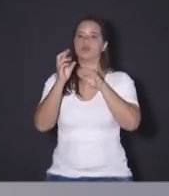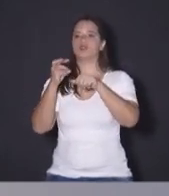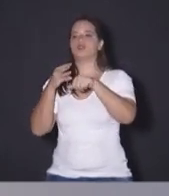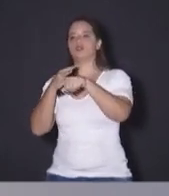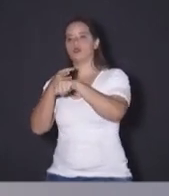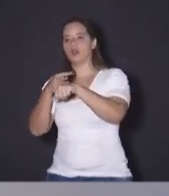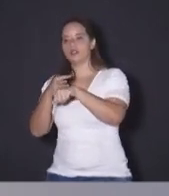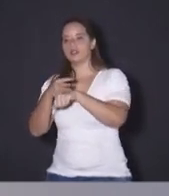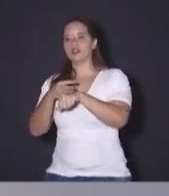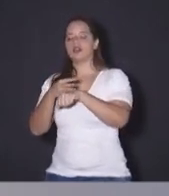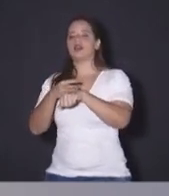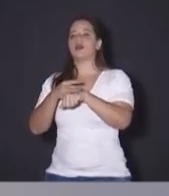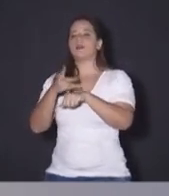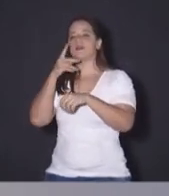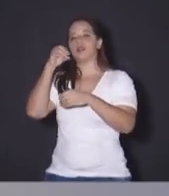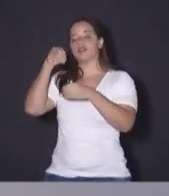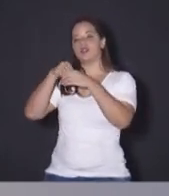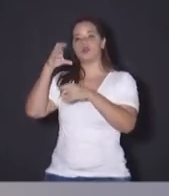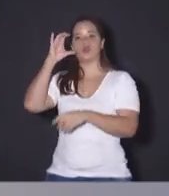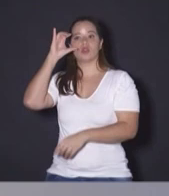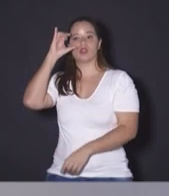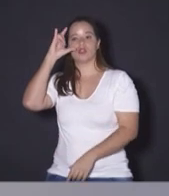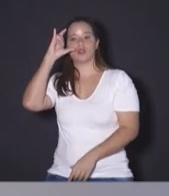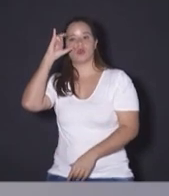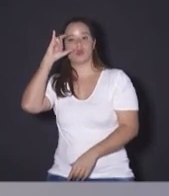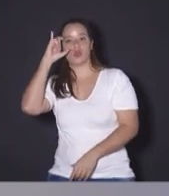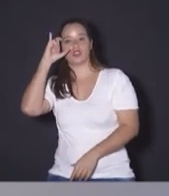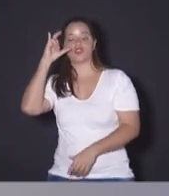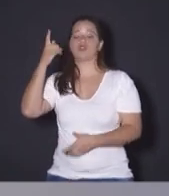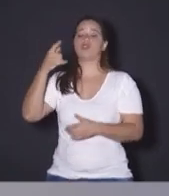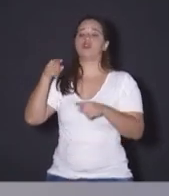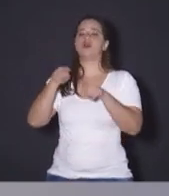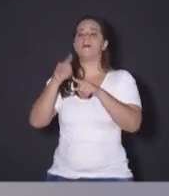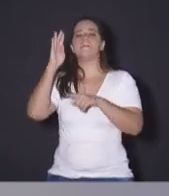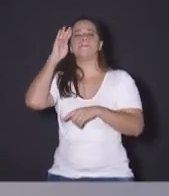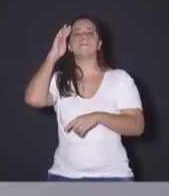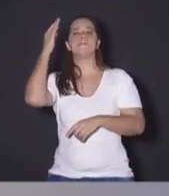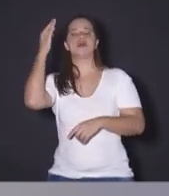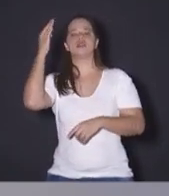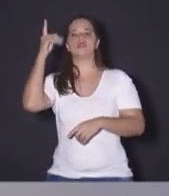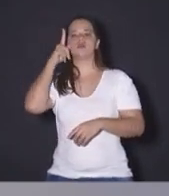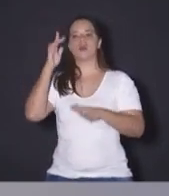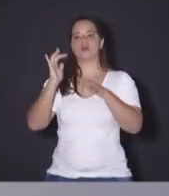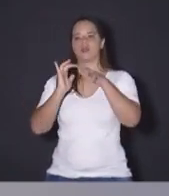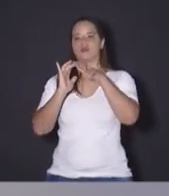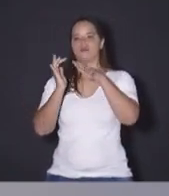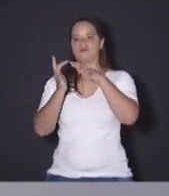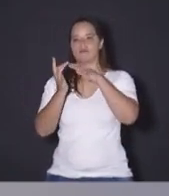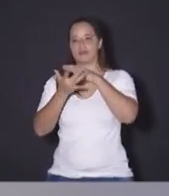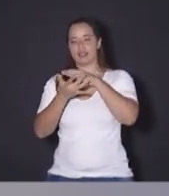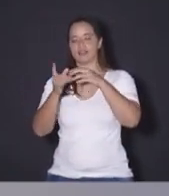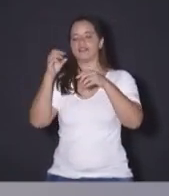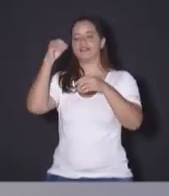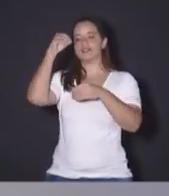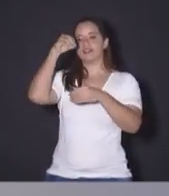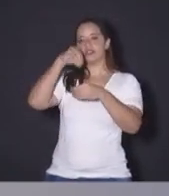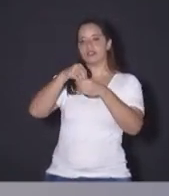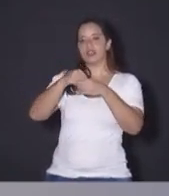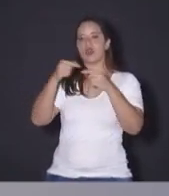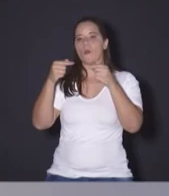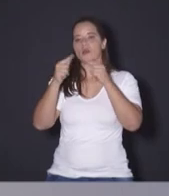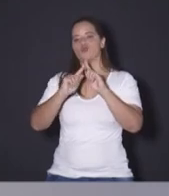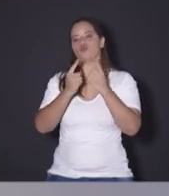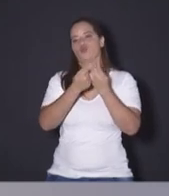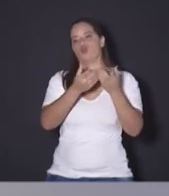zap e no instagram é ou seja principalmente nas redes pertencentes ao mesmo